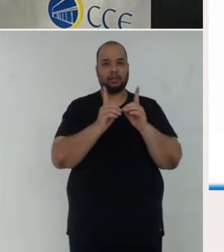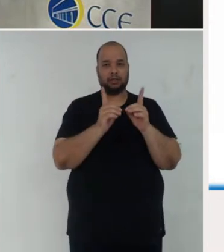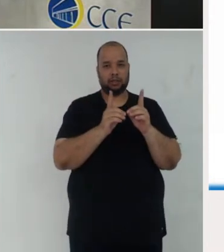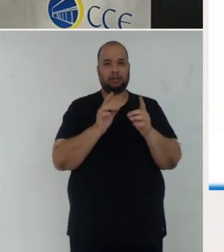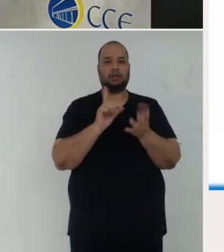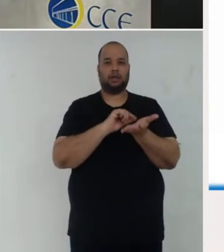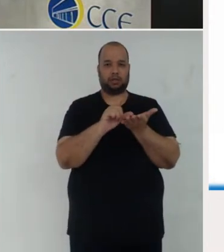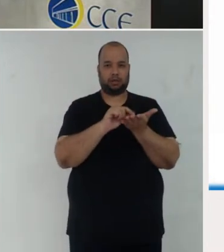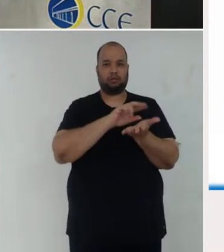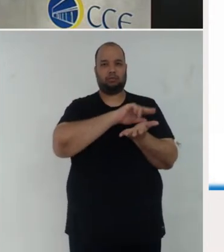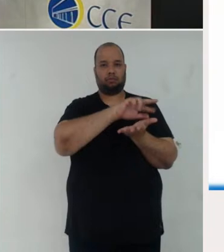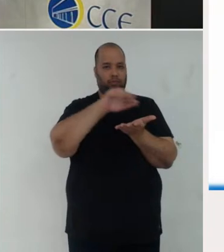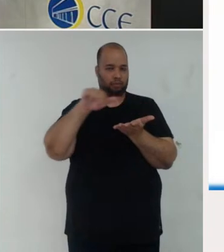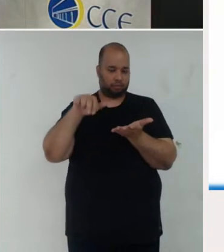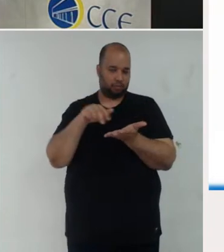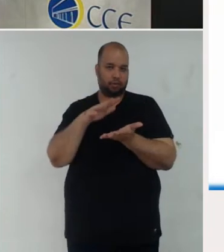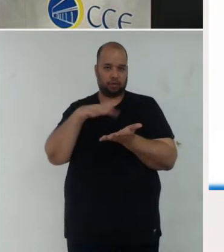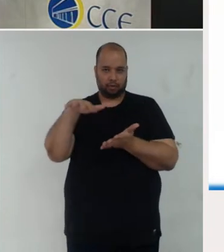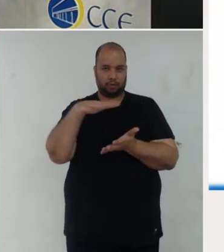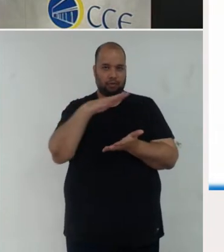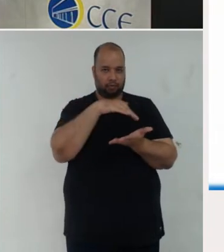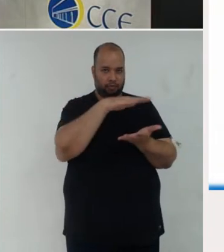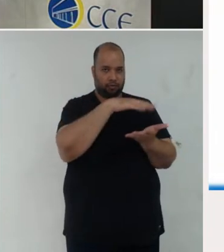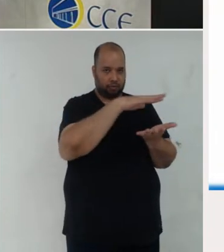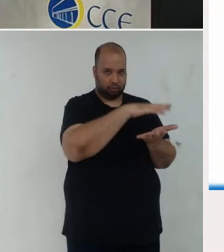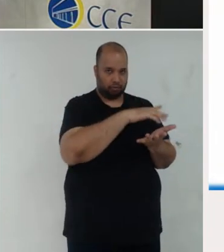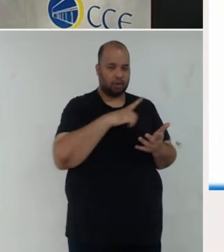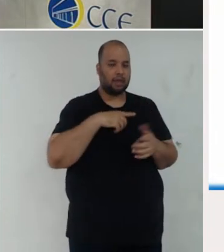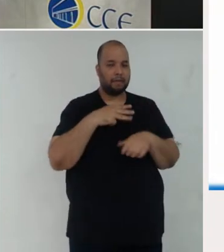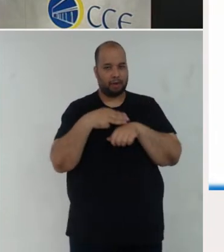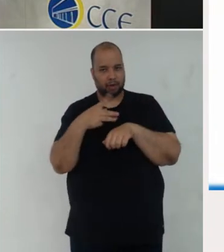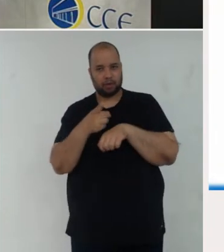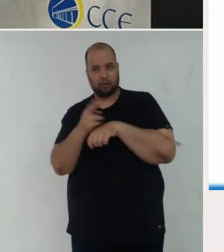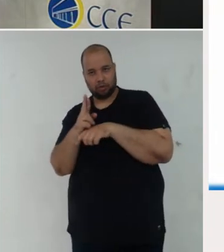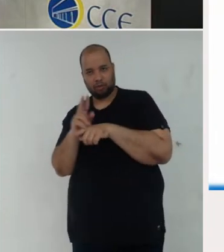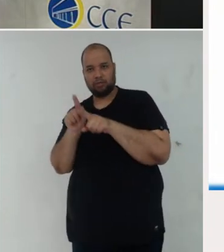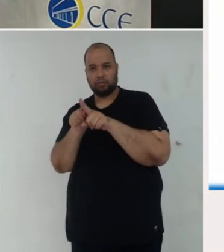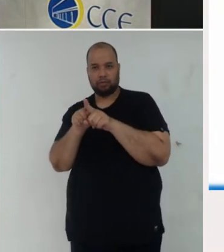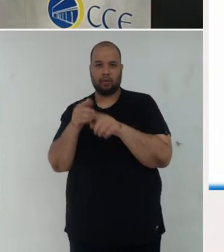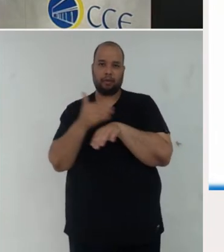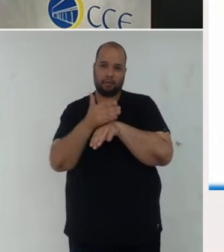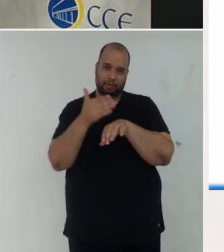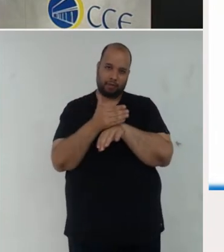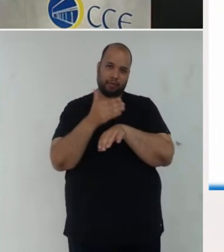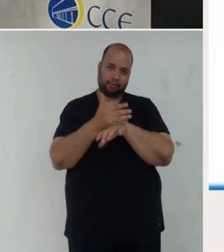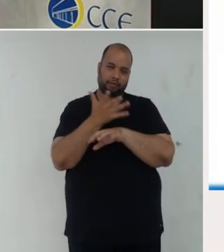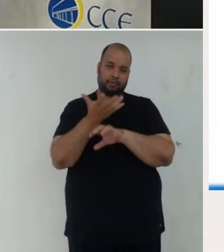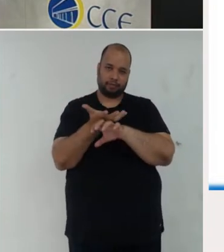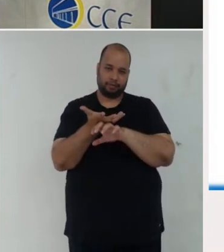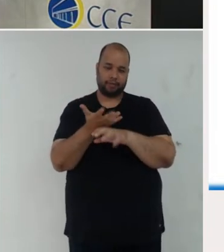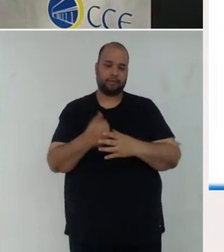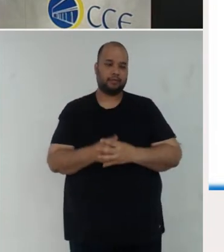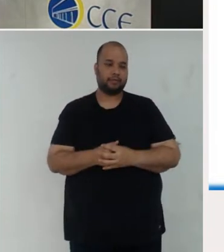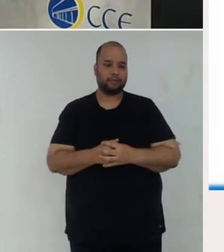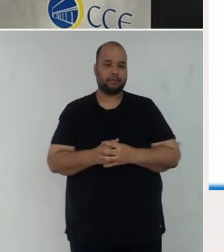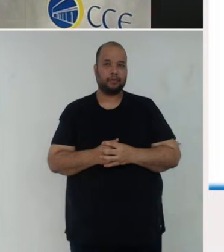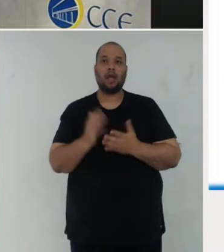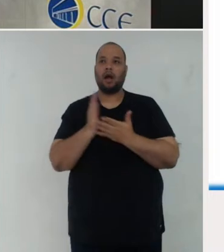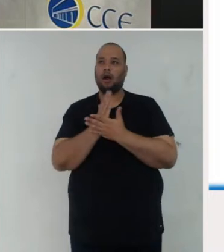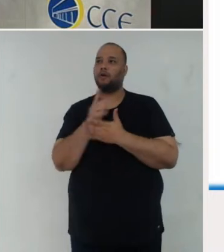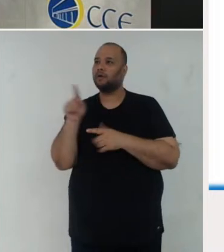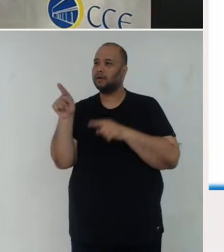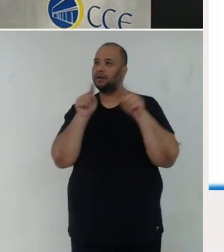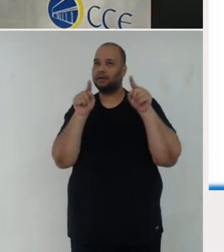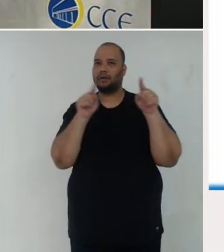tem artigos aí de vários mestrandos e doutorandos que participaram com a gente na disciplina, né? Alguns estão aqui, tem